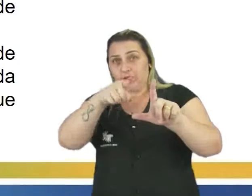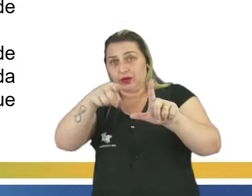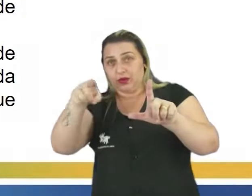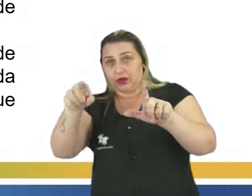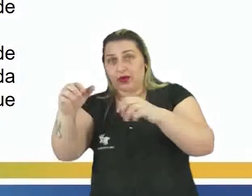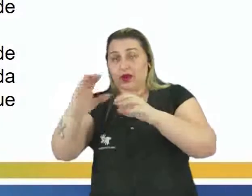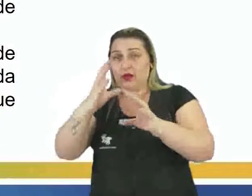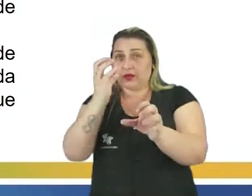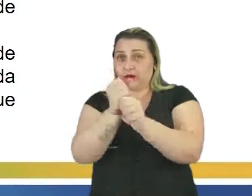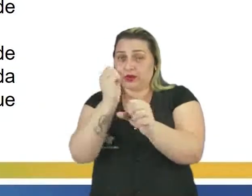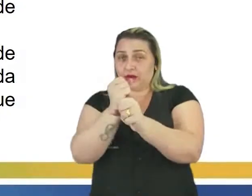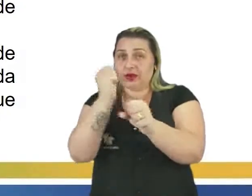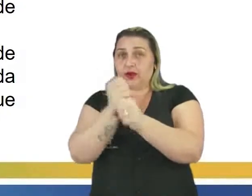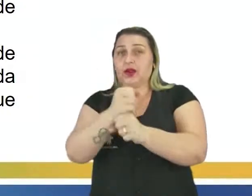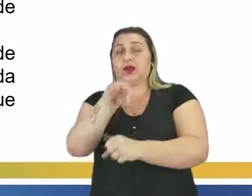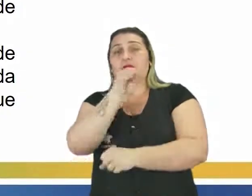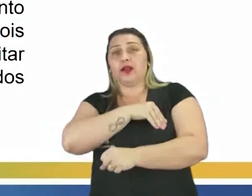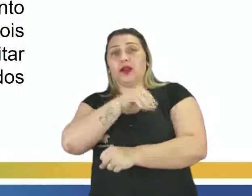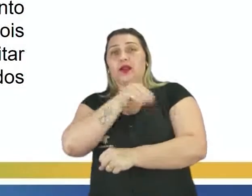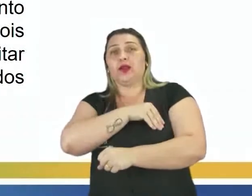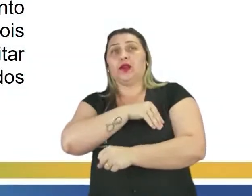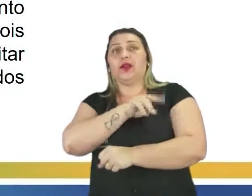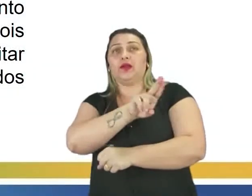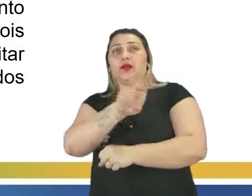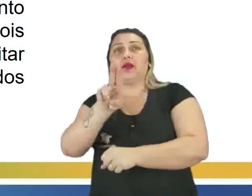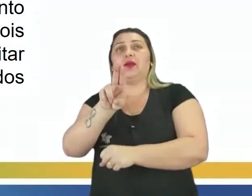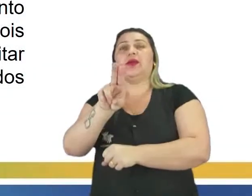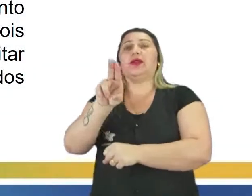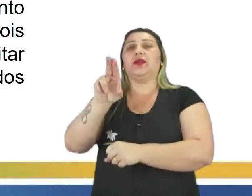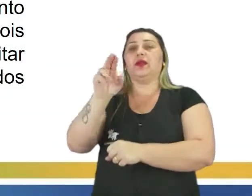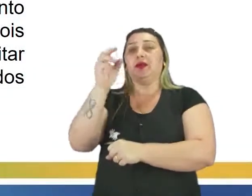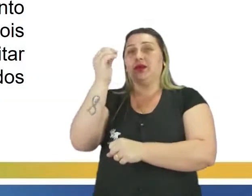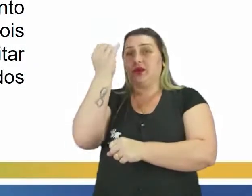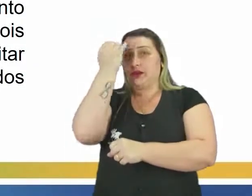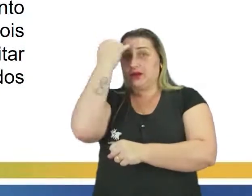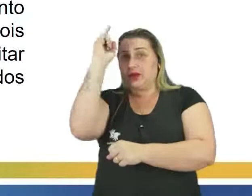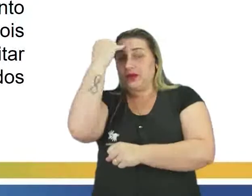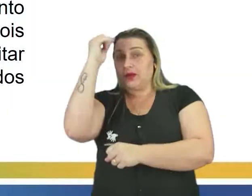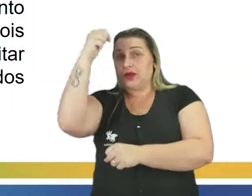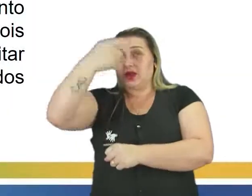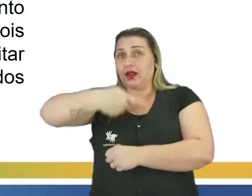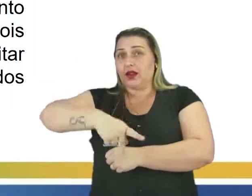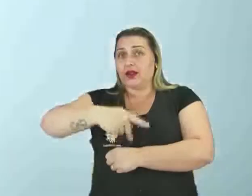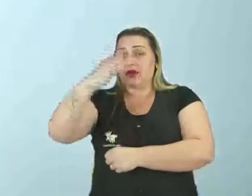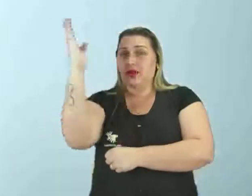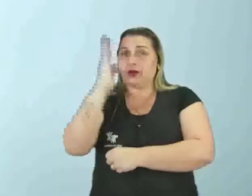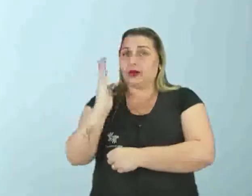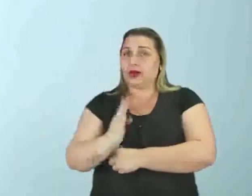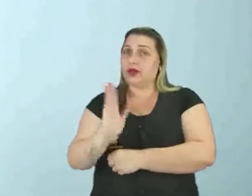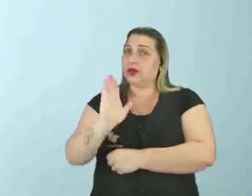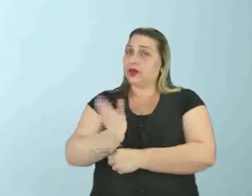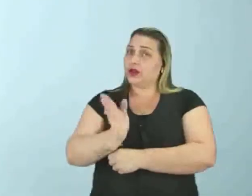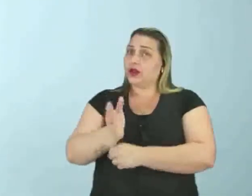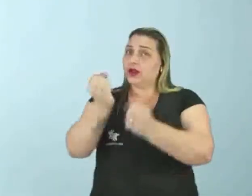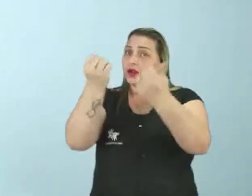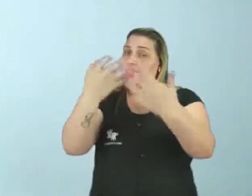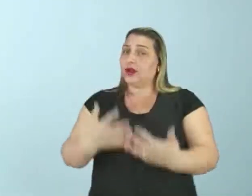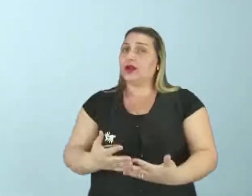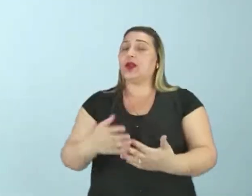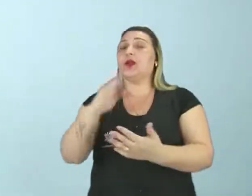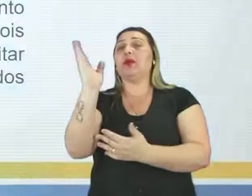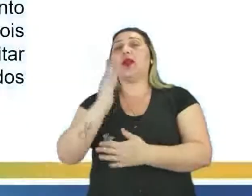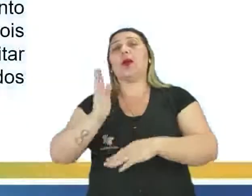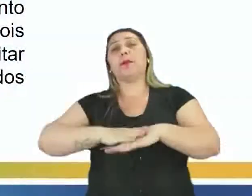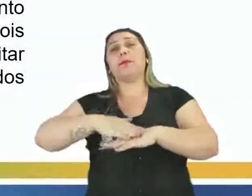renda, que recebe o nome do seu criador. E aqui no Brasil, como eu já falei para vocês, o Brasil vai ser um dos